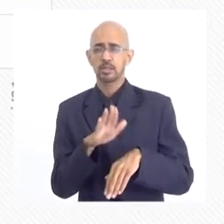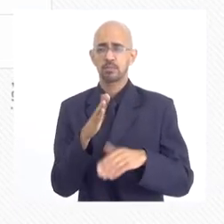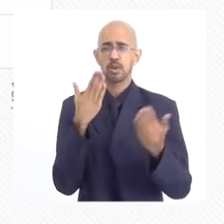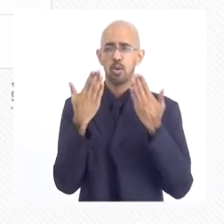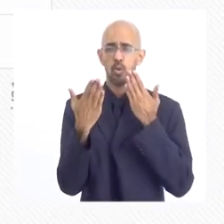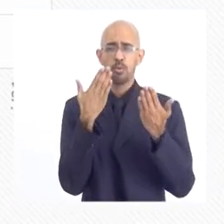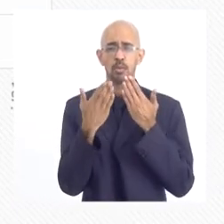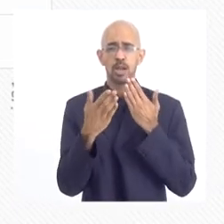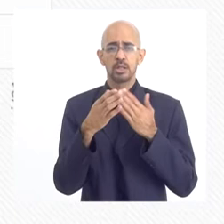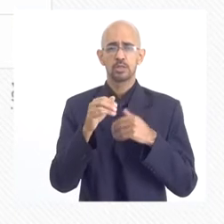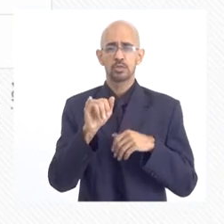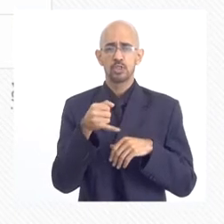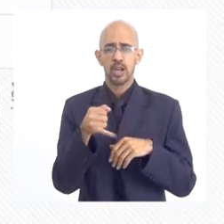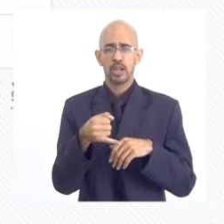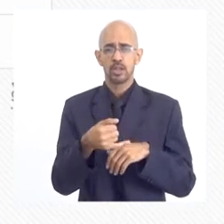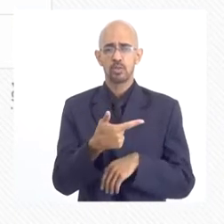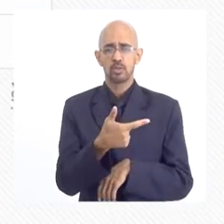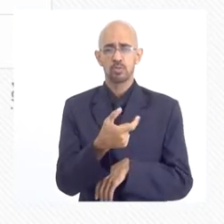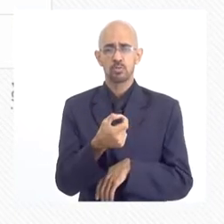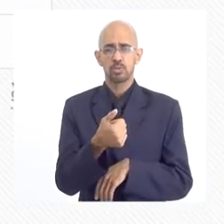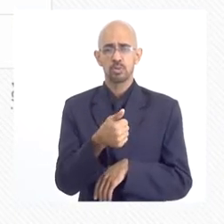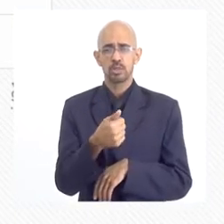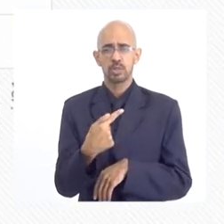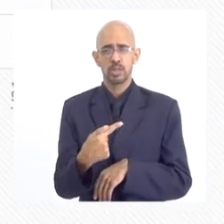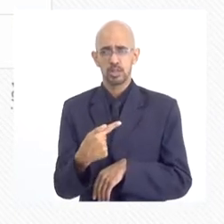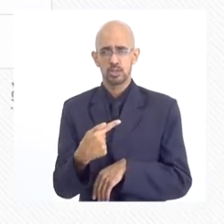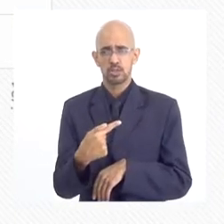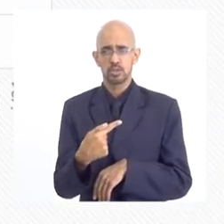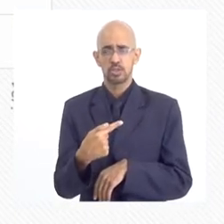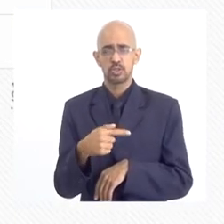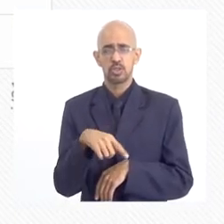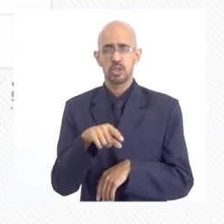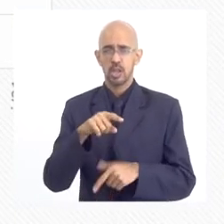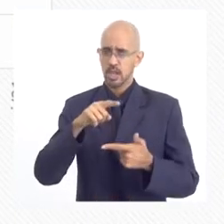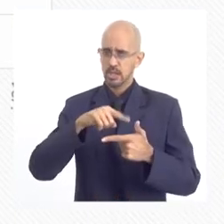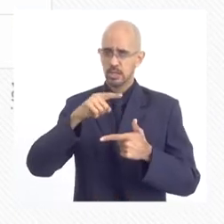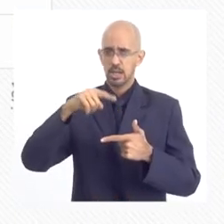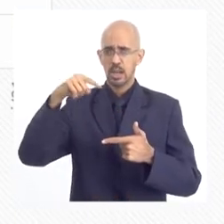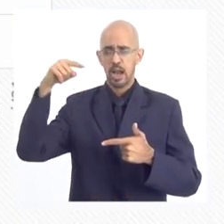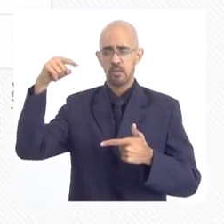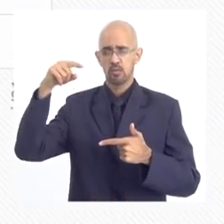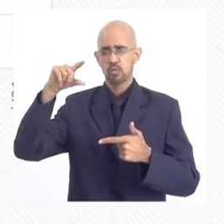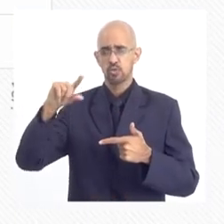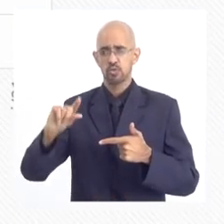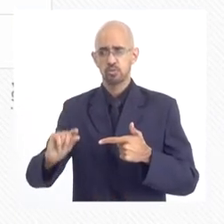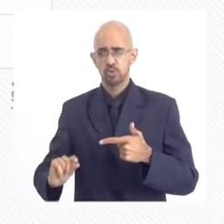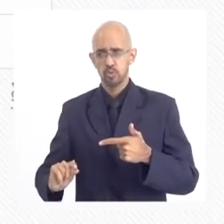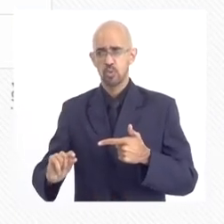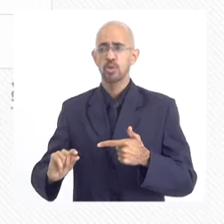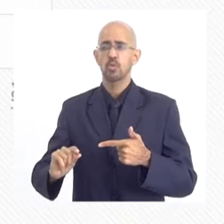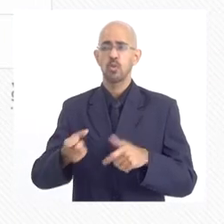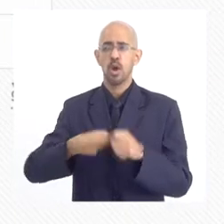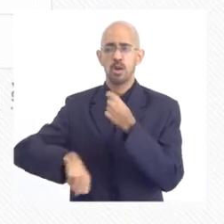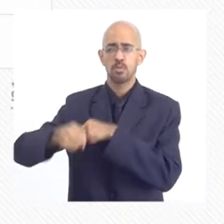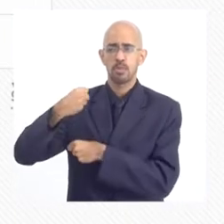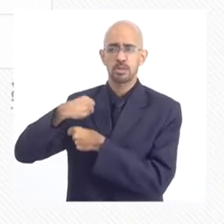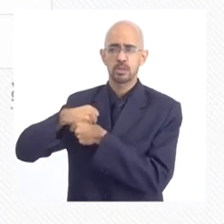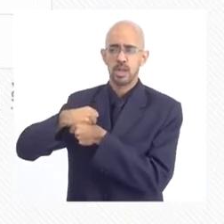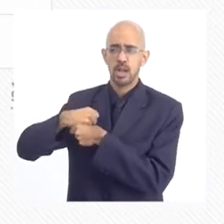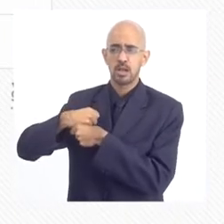de 2017. E essa curva caiu o ano passado em